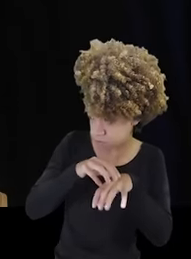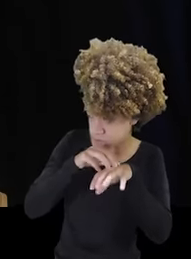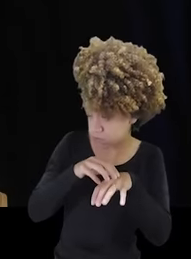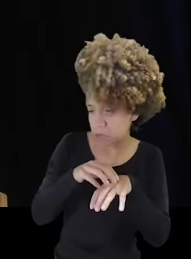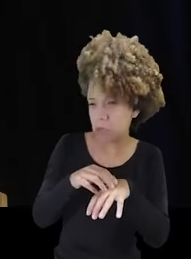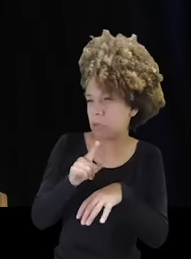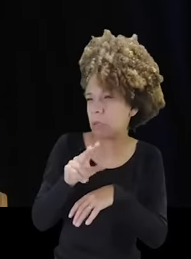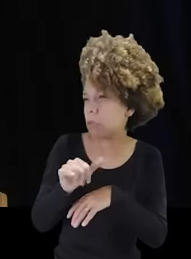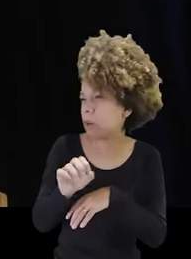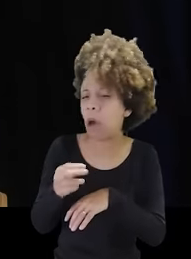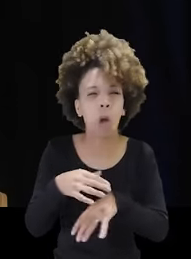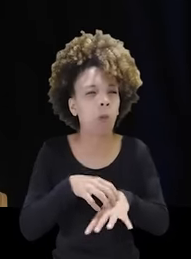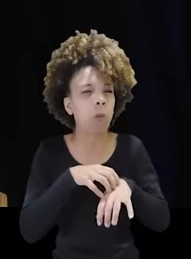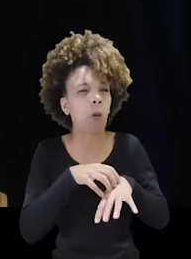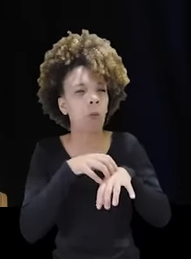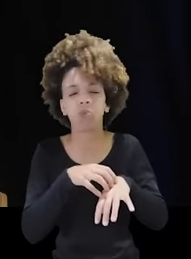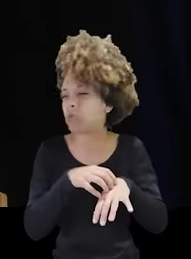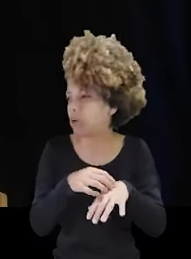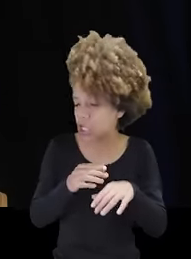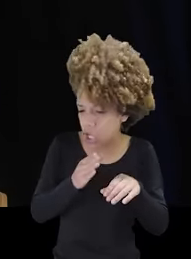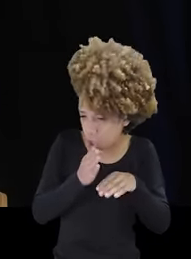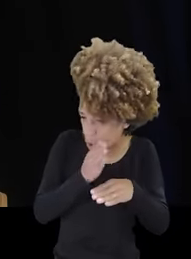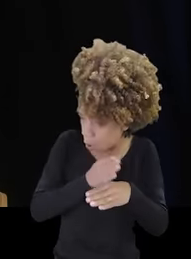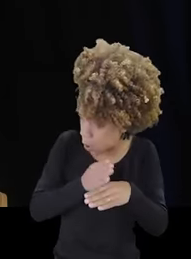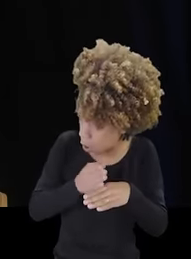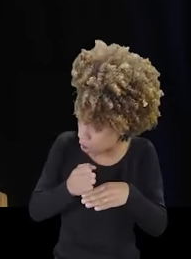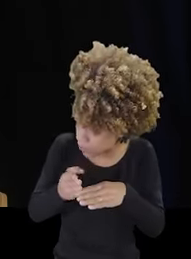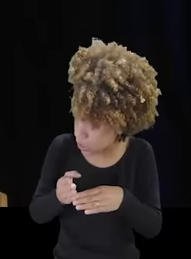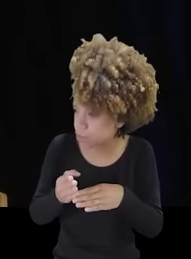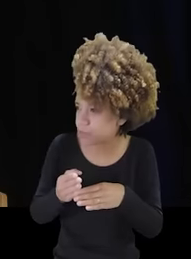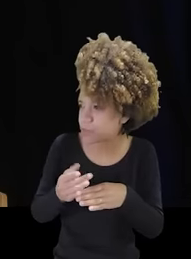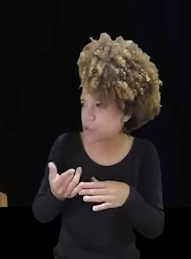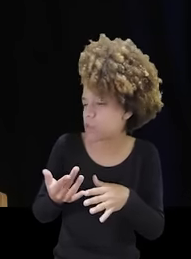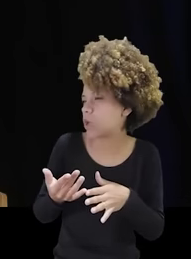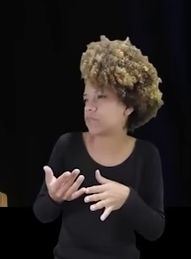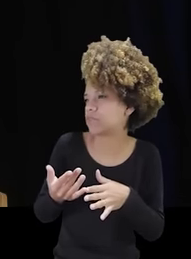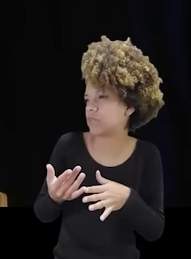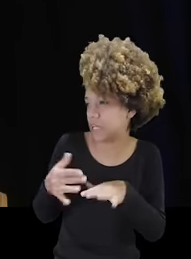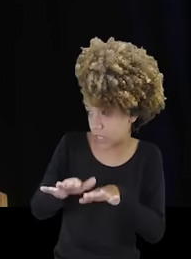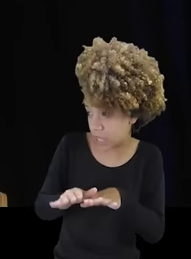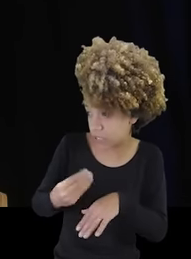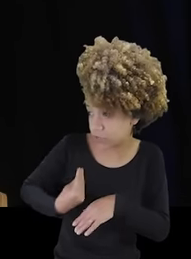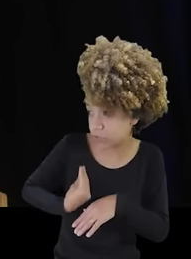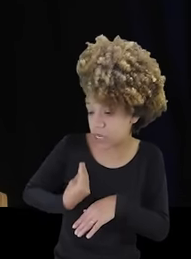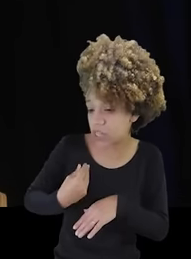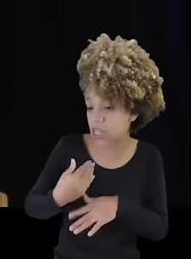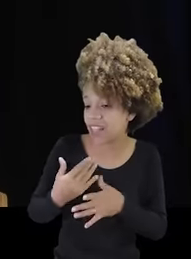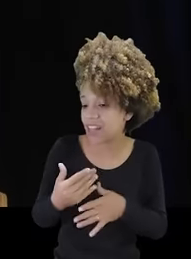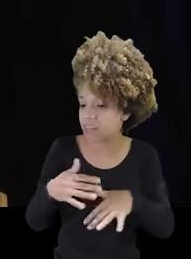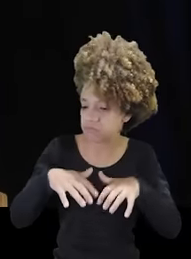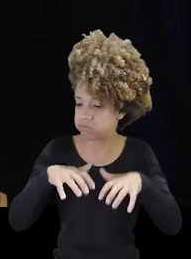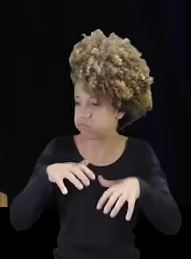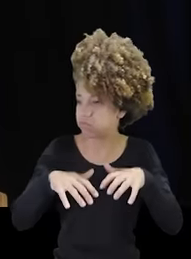Lula ou o povo pega o povo Lula e corta as perninhas quando ele tá né ali aí como tá